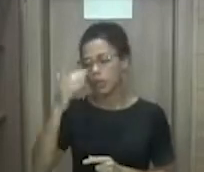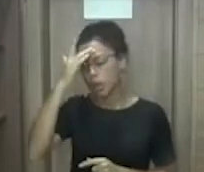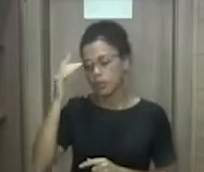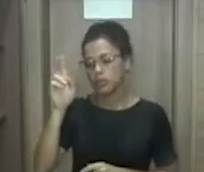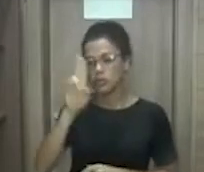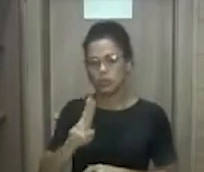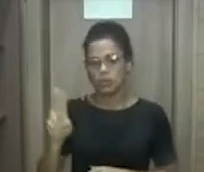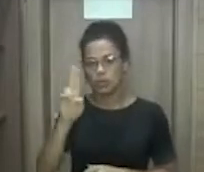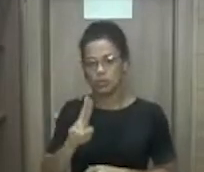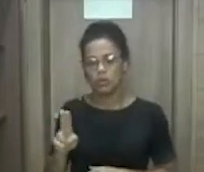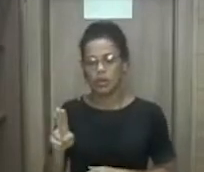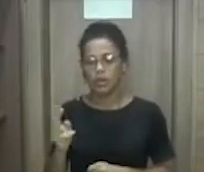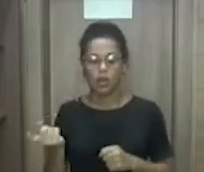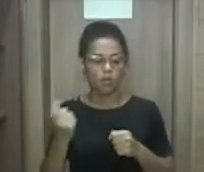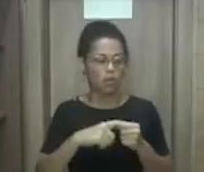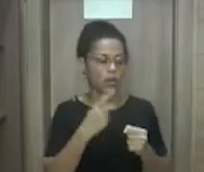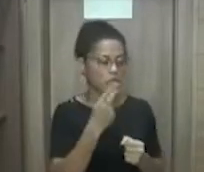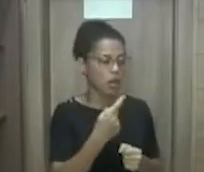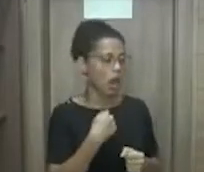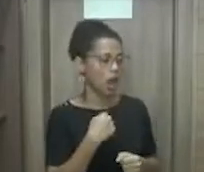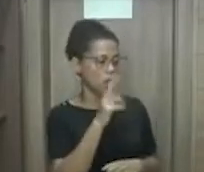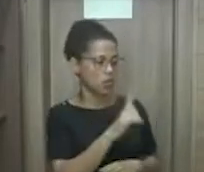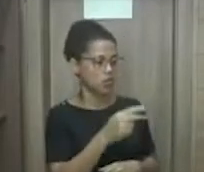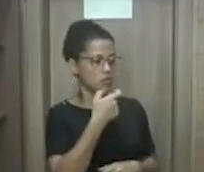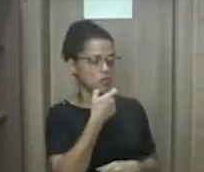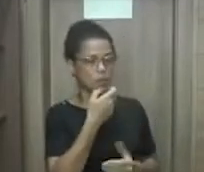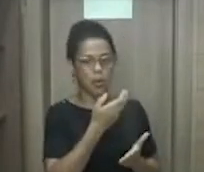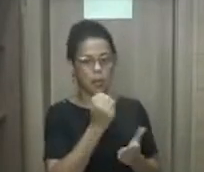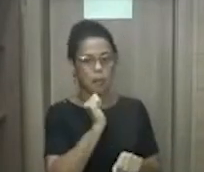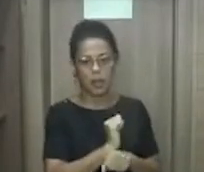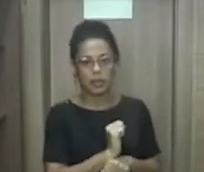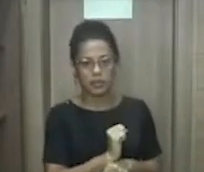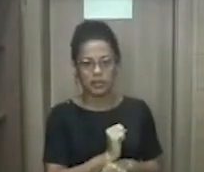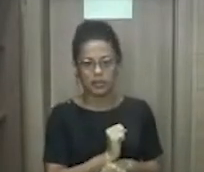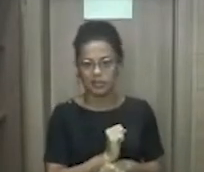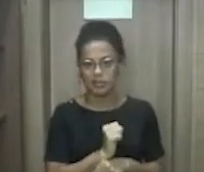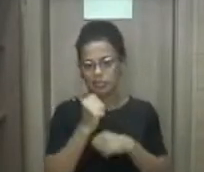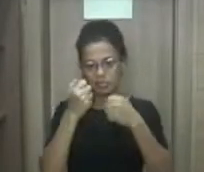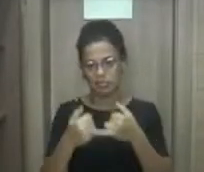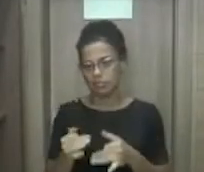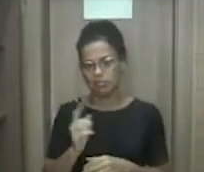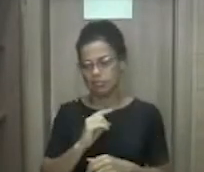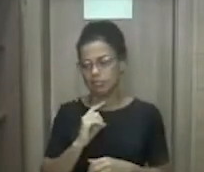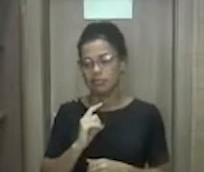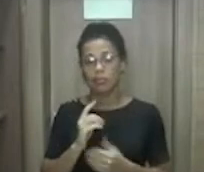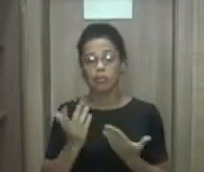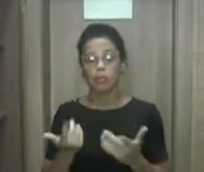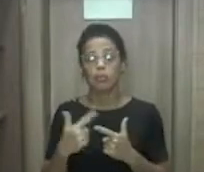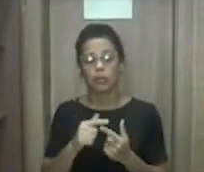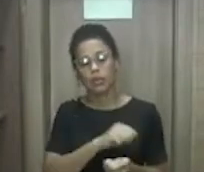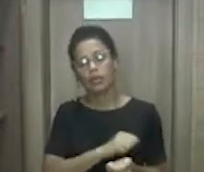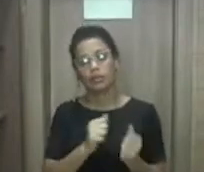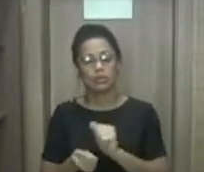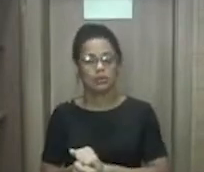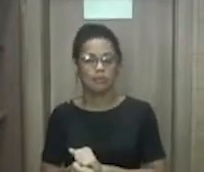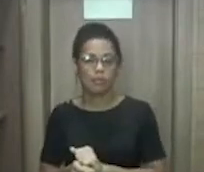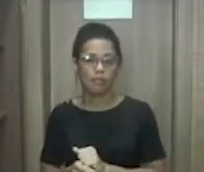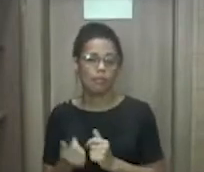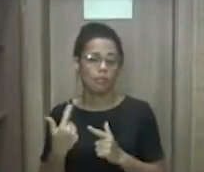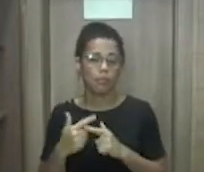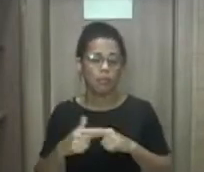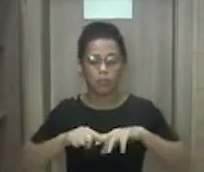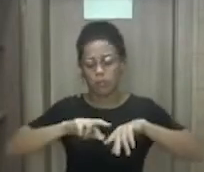dizer que deixou de usar a prótese, ou total ou parcial. Ele não volta, mas é uma questão de adaptação, porque ele já passou